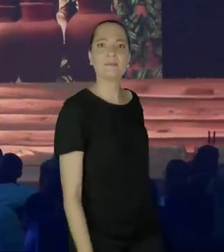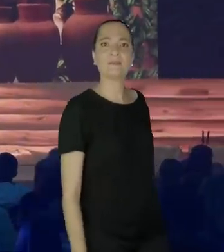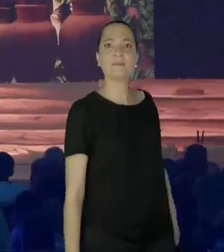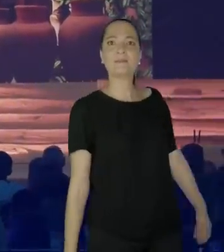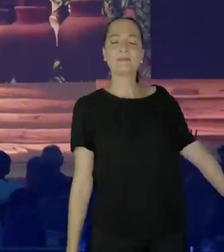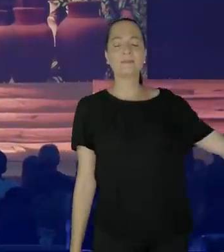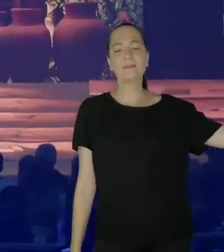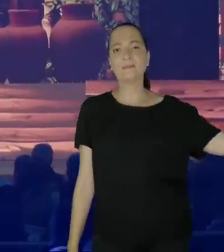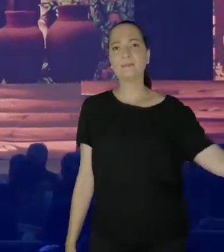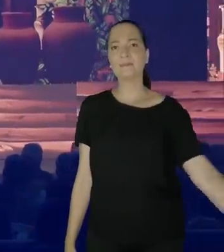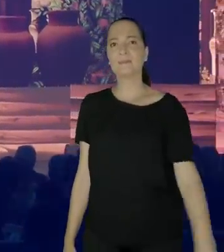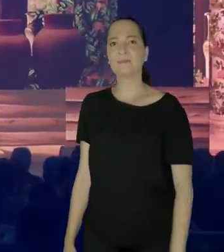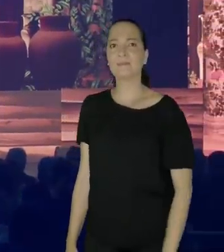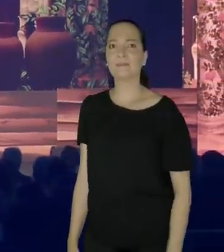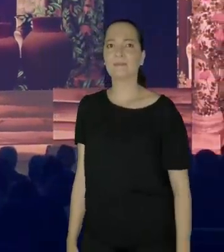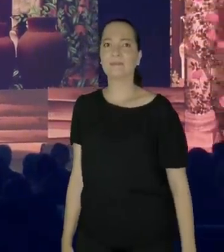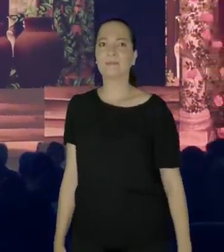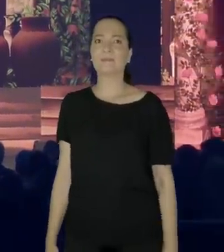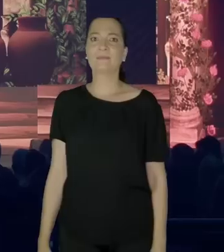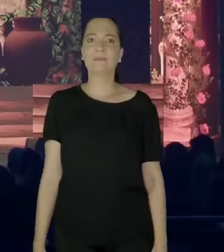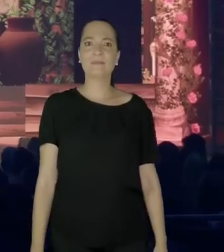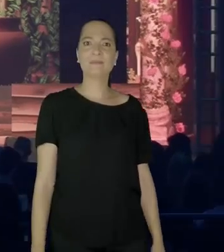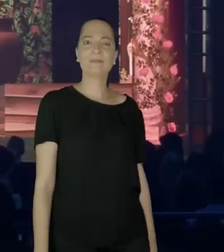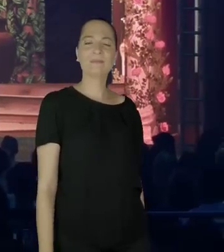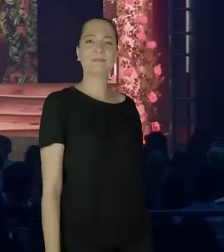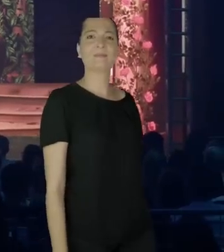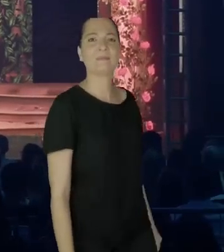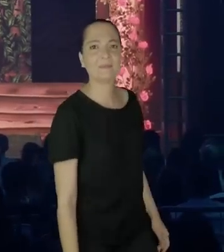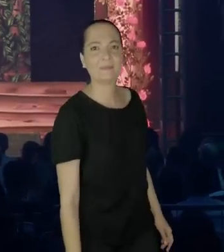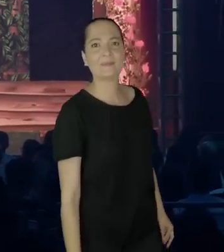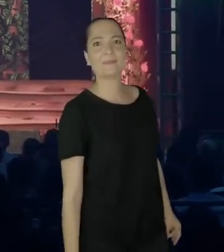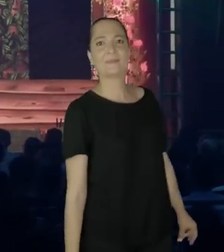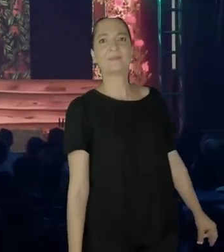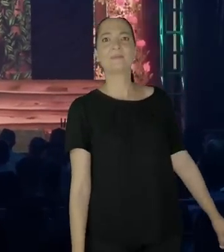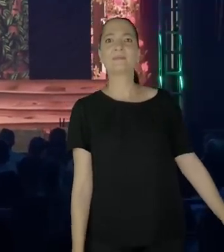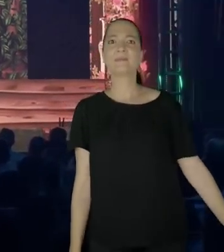Oh, oh, oh.